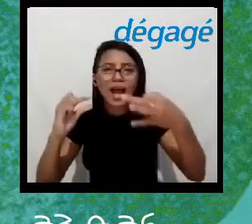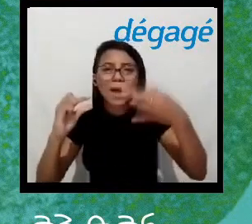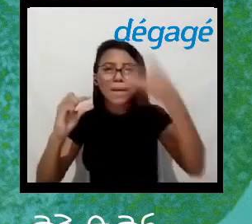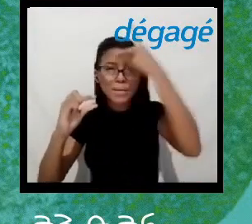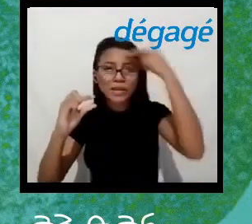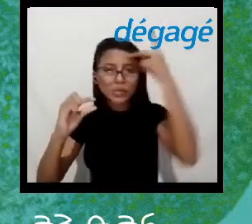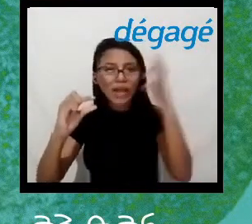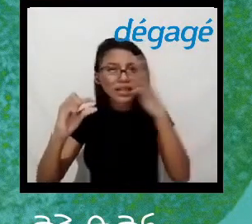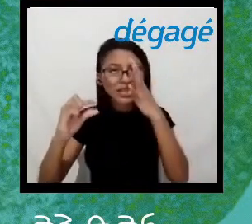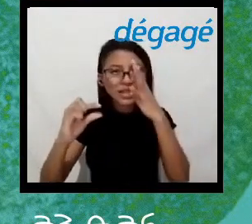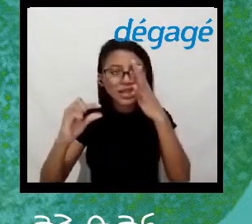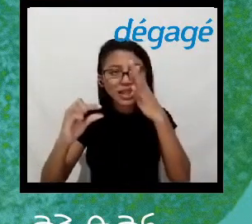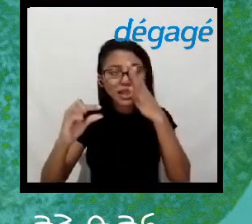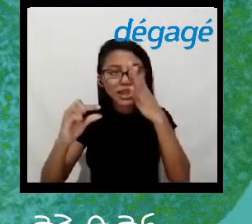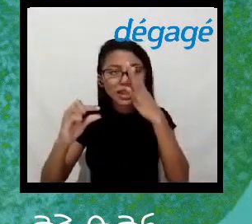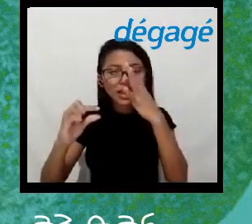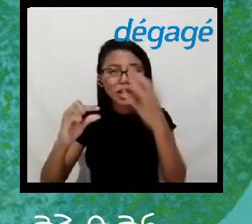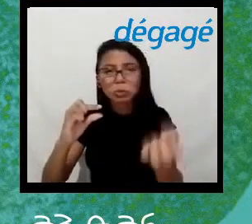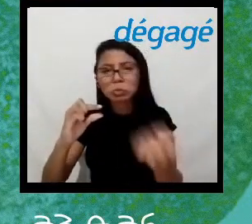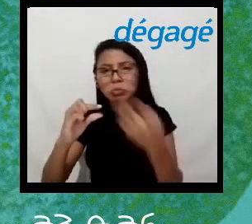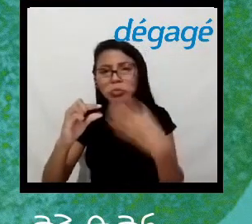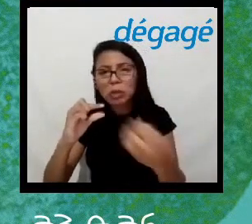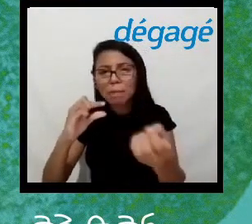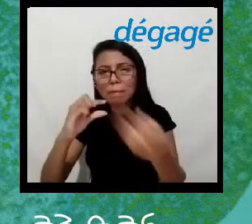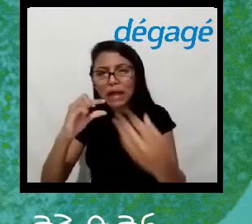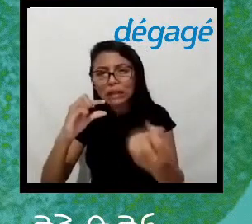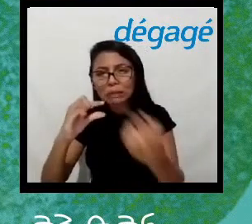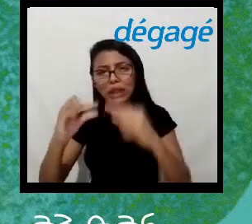participantes e o debatedor, comandam